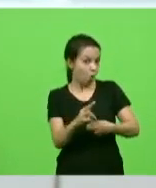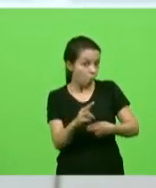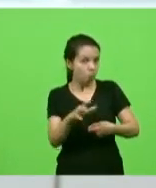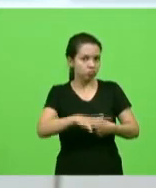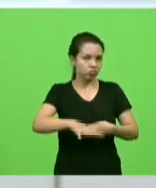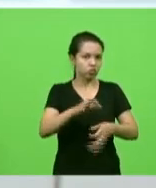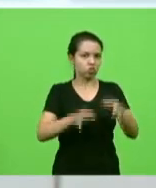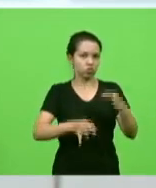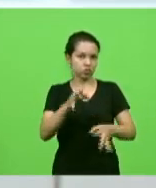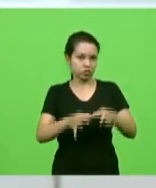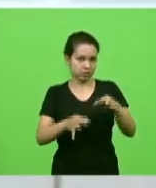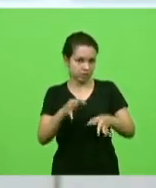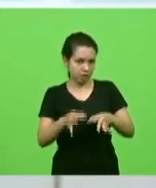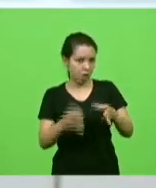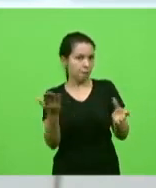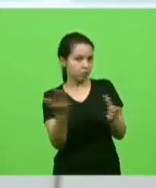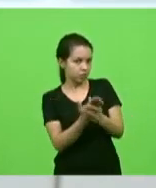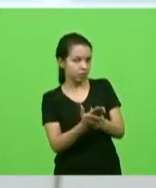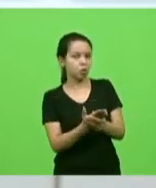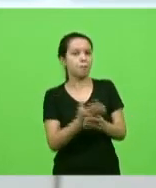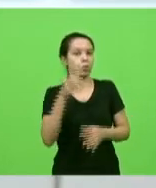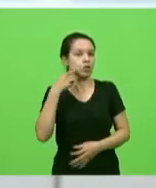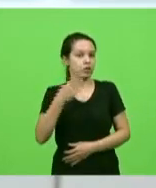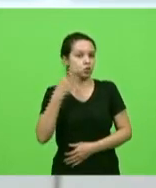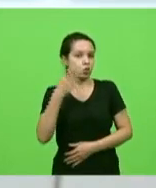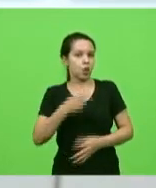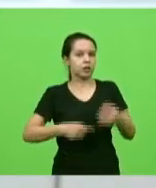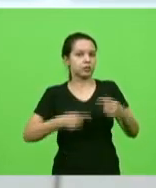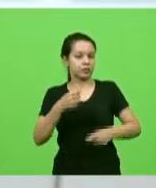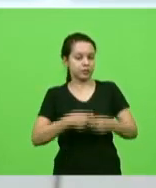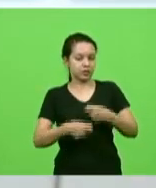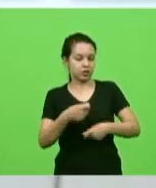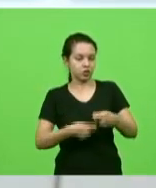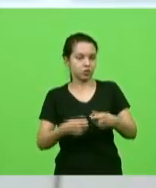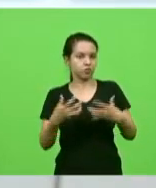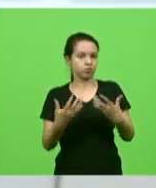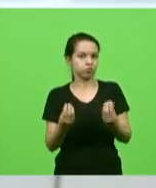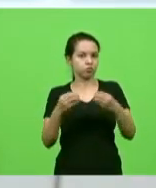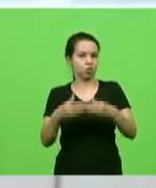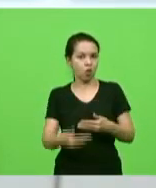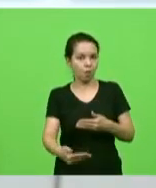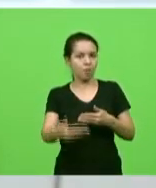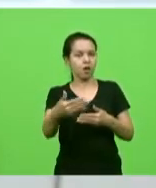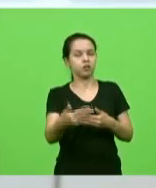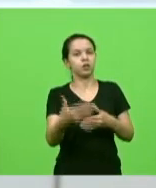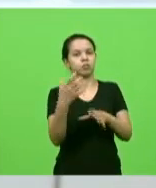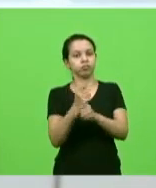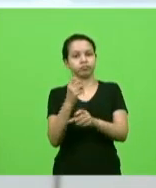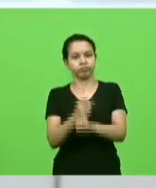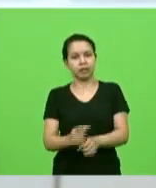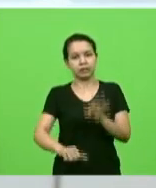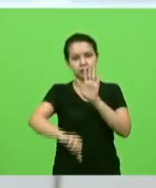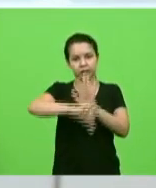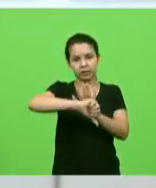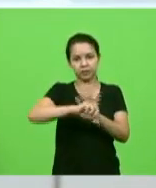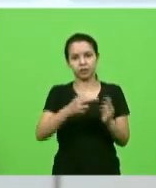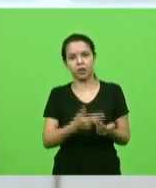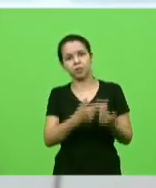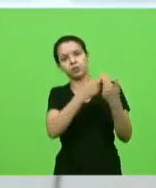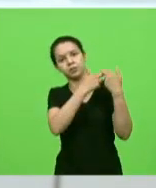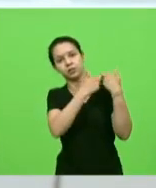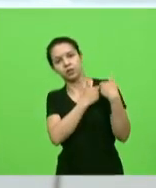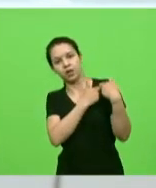em sede de processo político-administrativo instaurado para apurar supostos crimes de responsabilidades